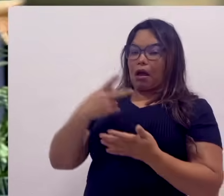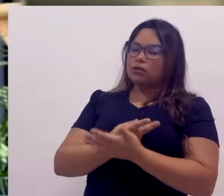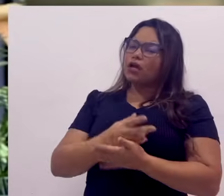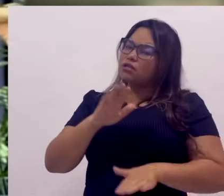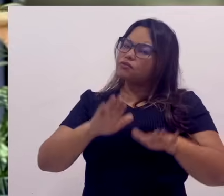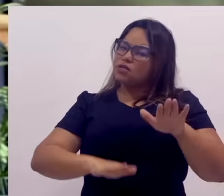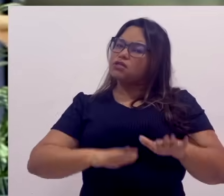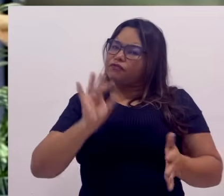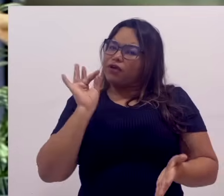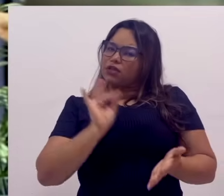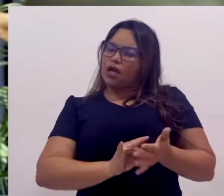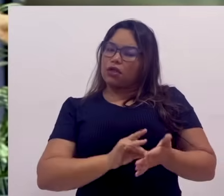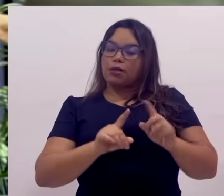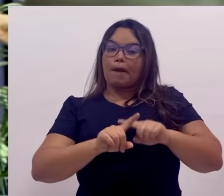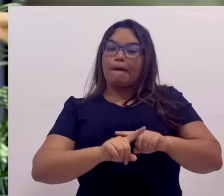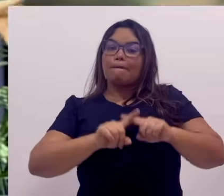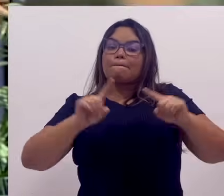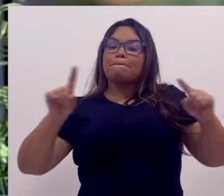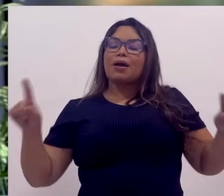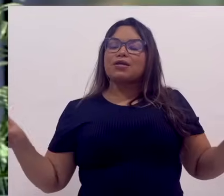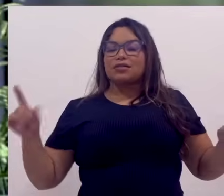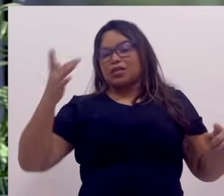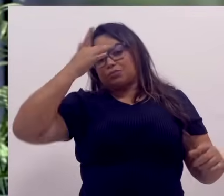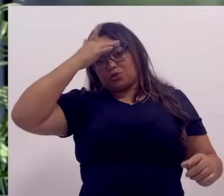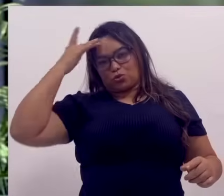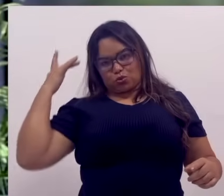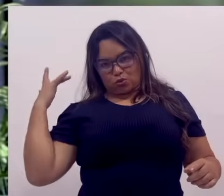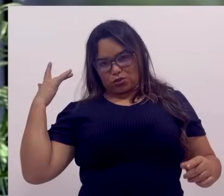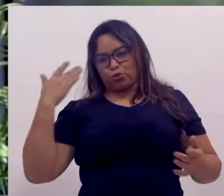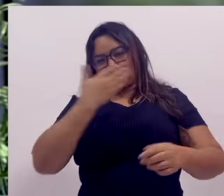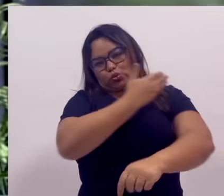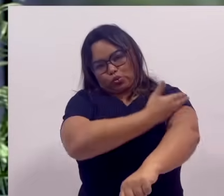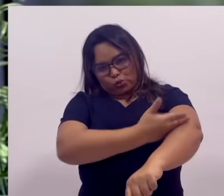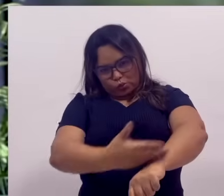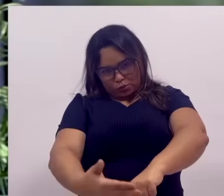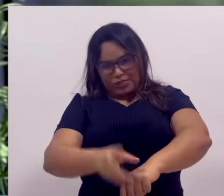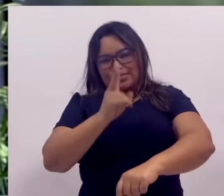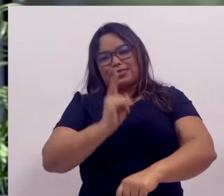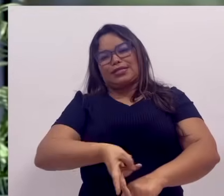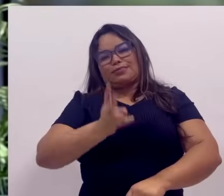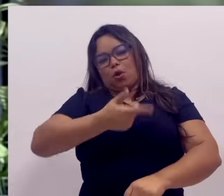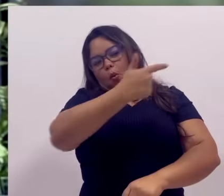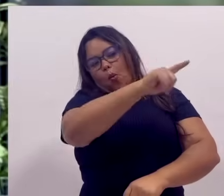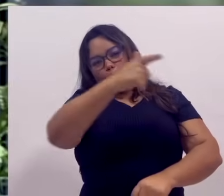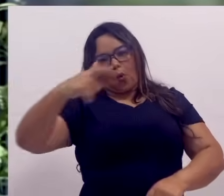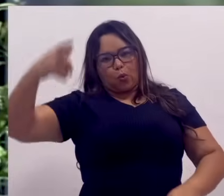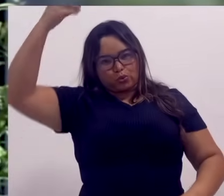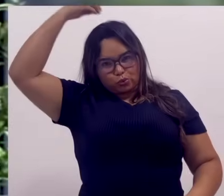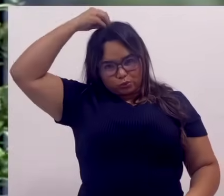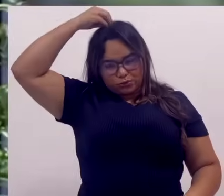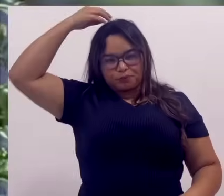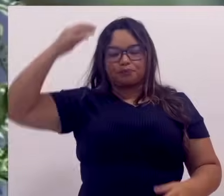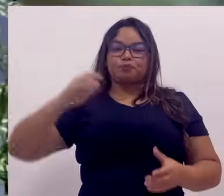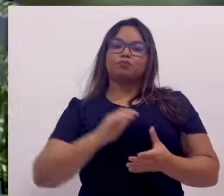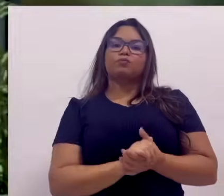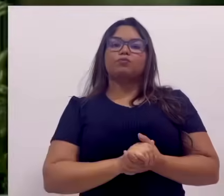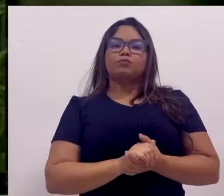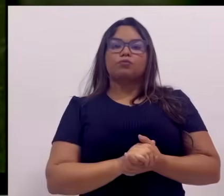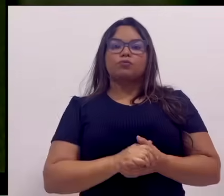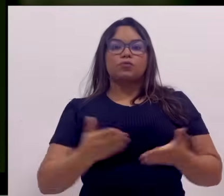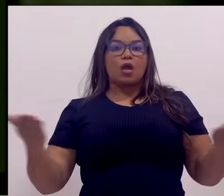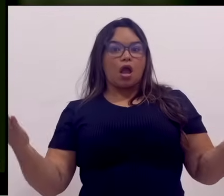o problema. Às vezes é verdade, mas essa é uma tendência do mundo. São as outras pessoas que têm